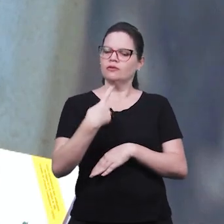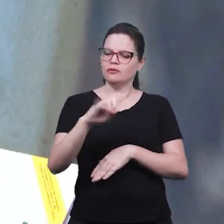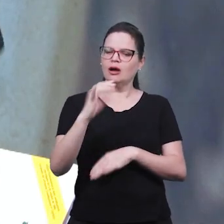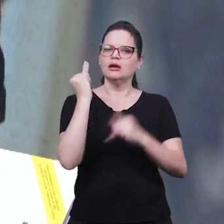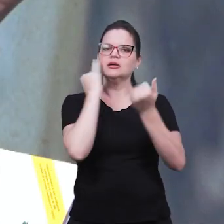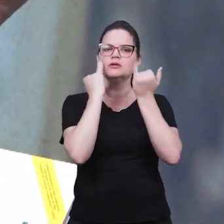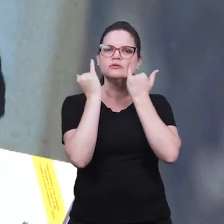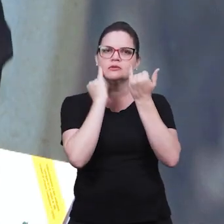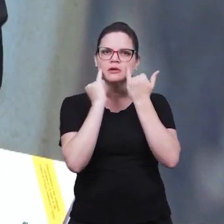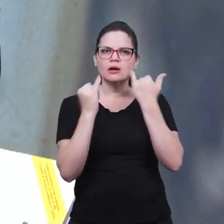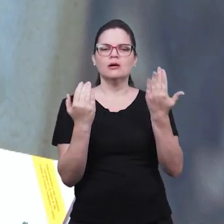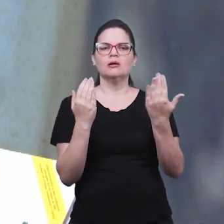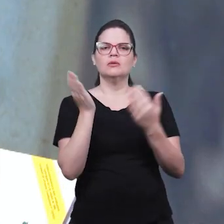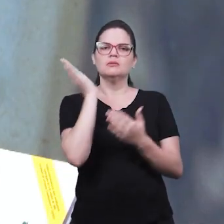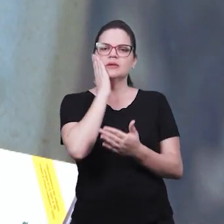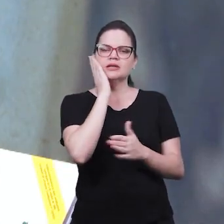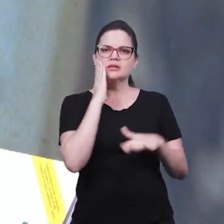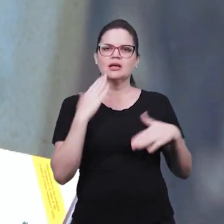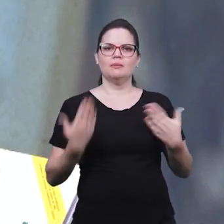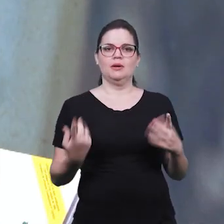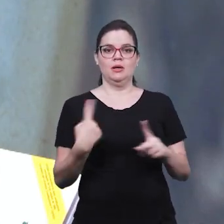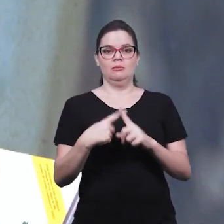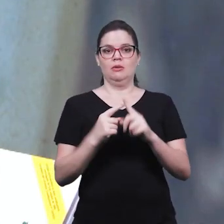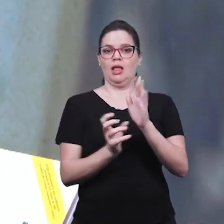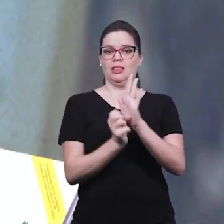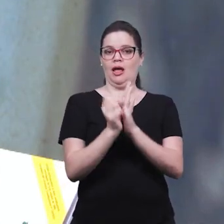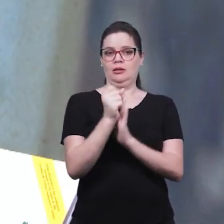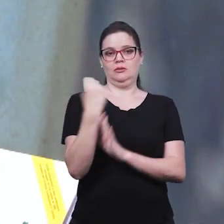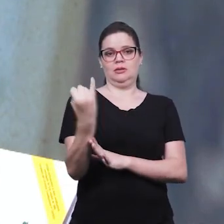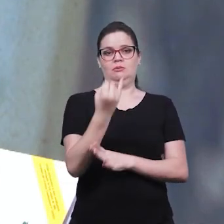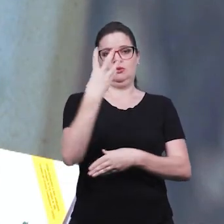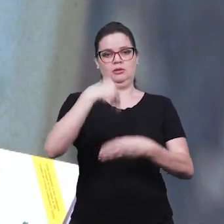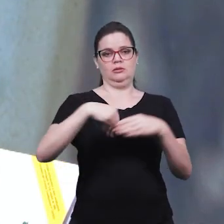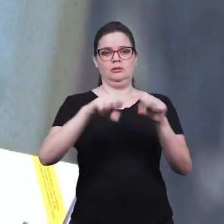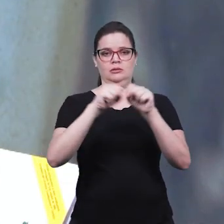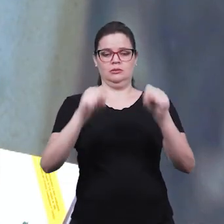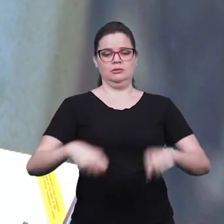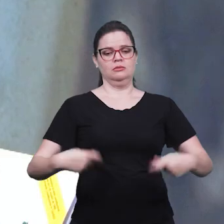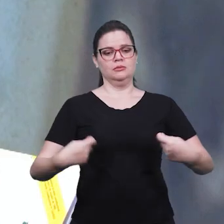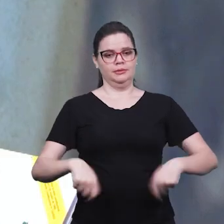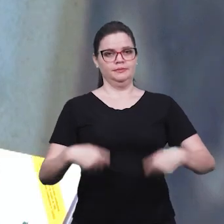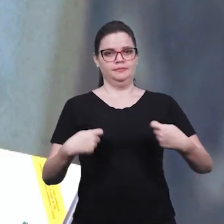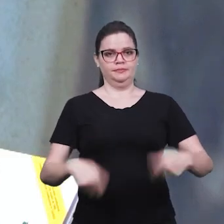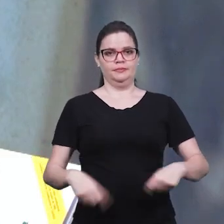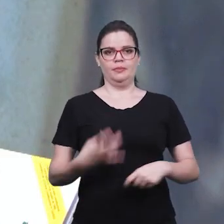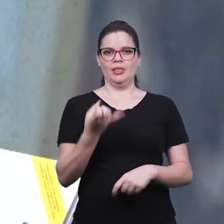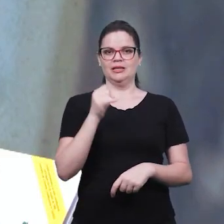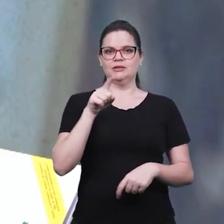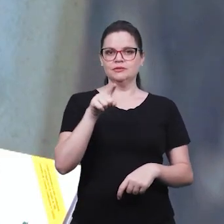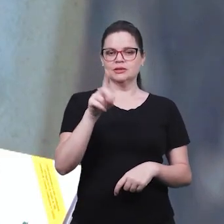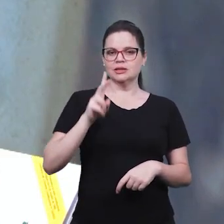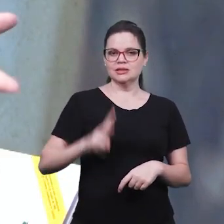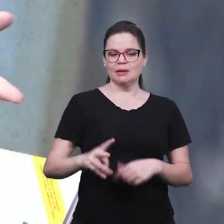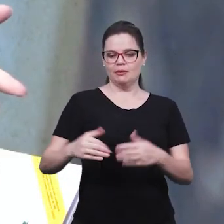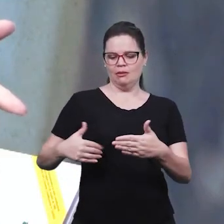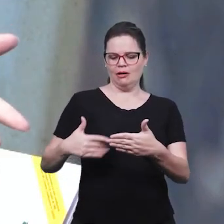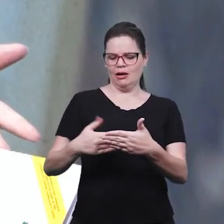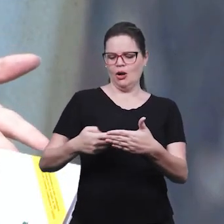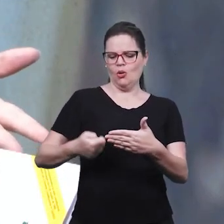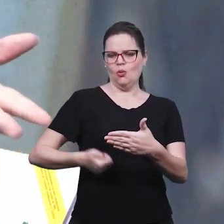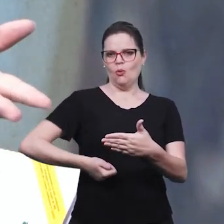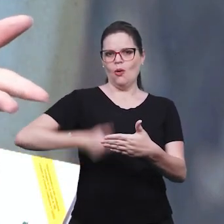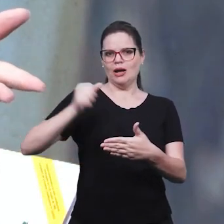Sim. Corre atrás, vamos procurar saber, porque são dados importantes que a gente precisa. E quando você está próximo